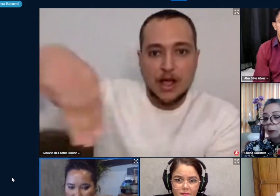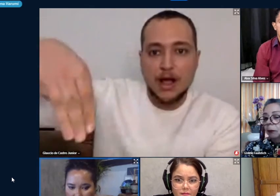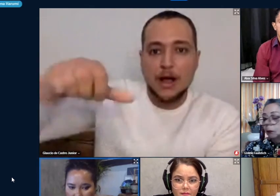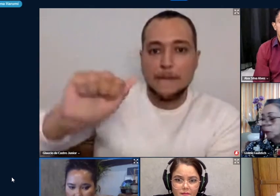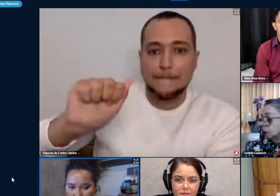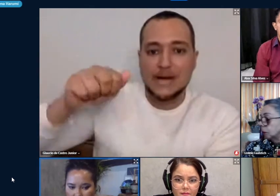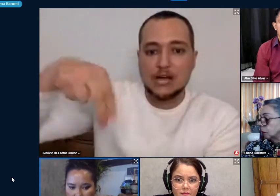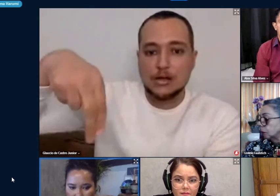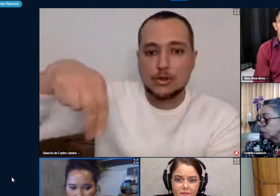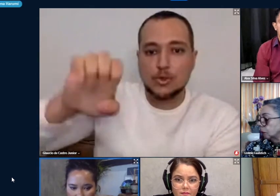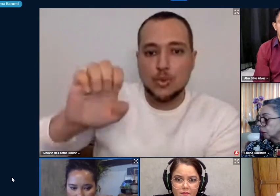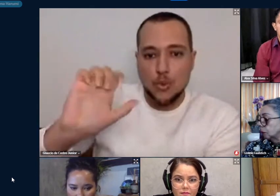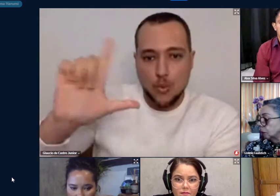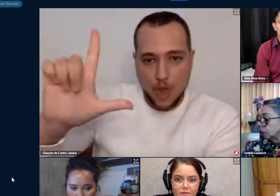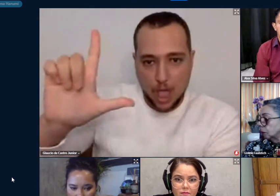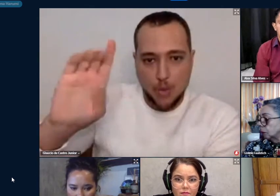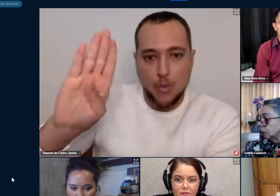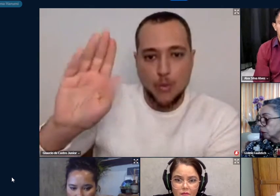Por exemplo,